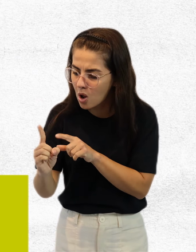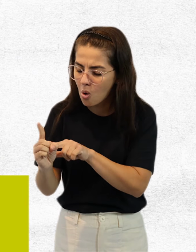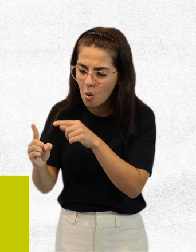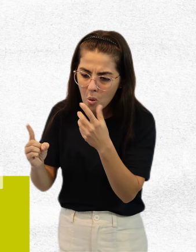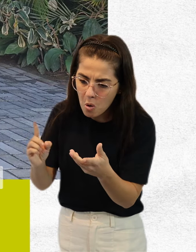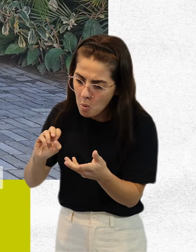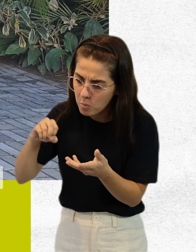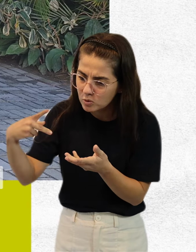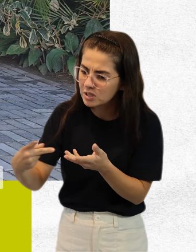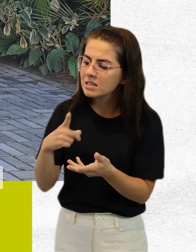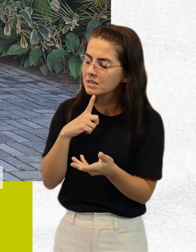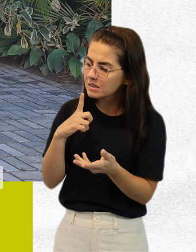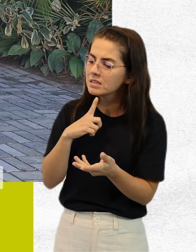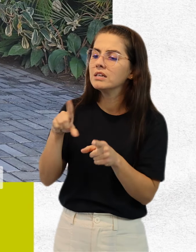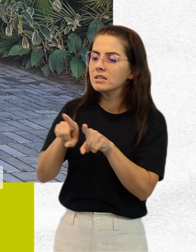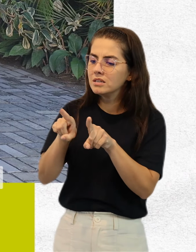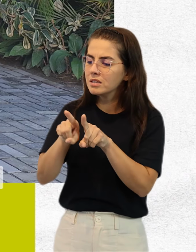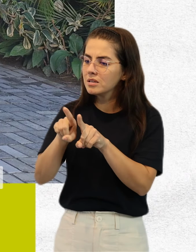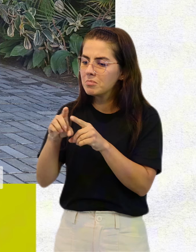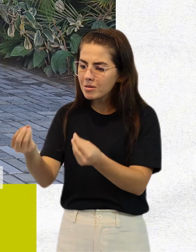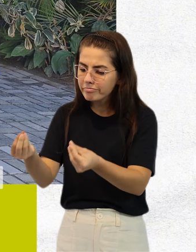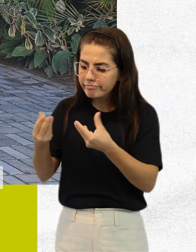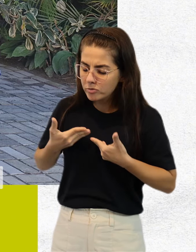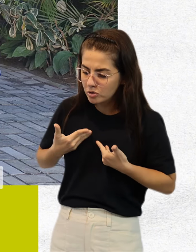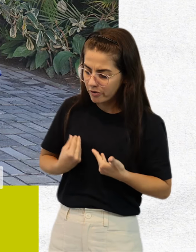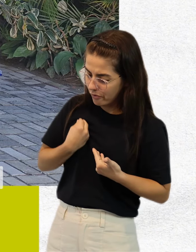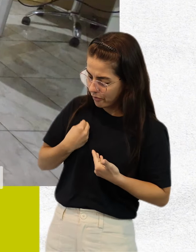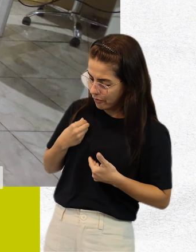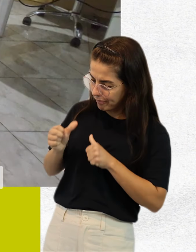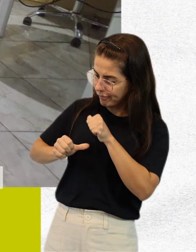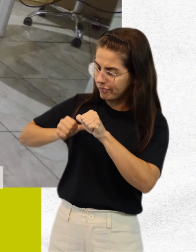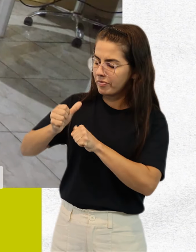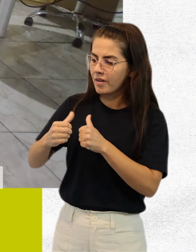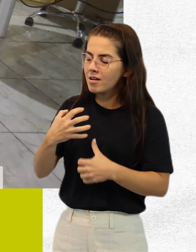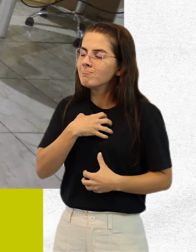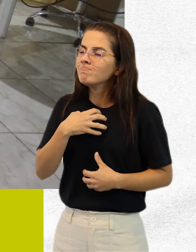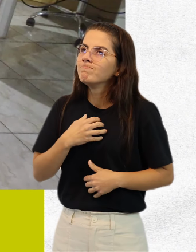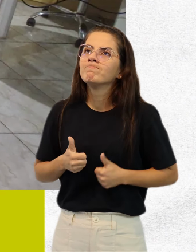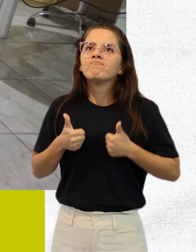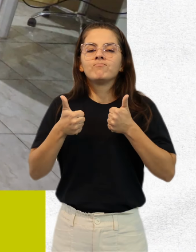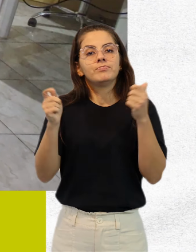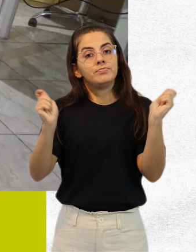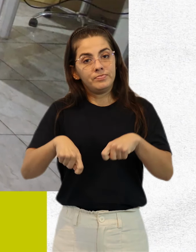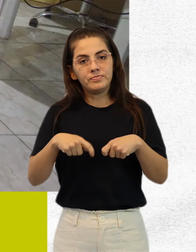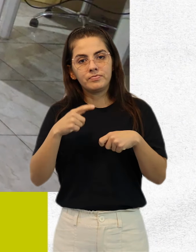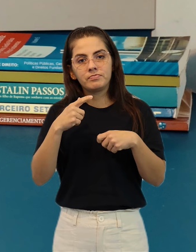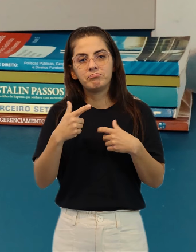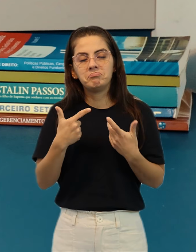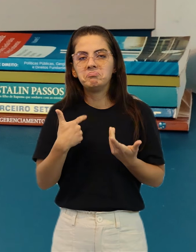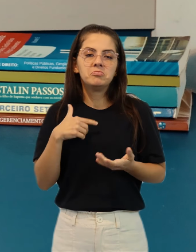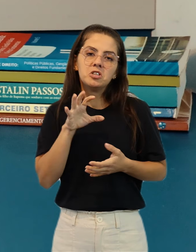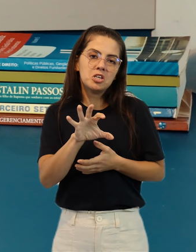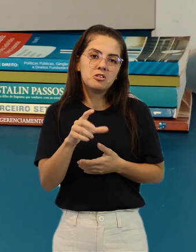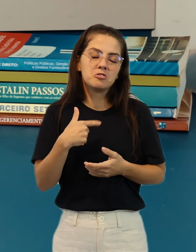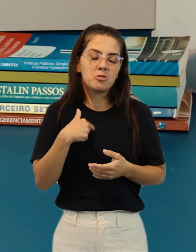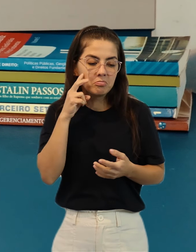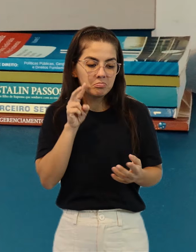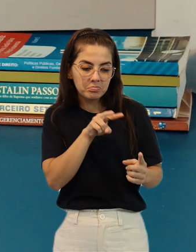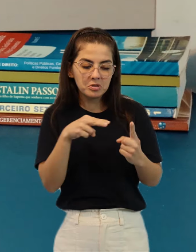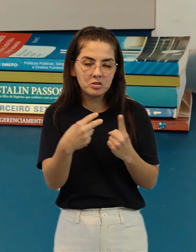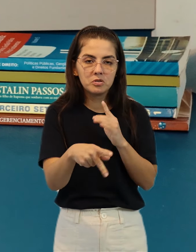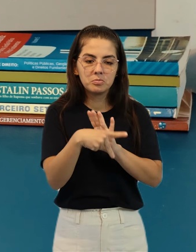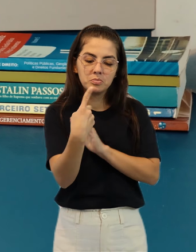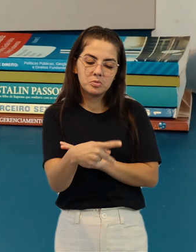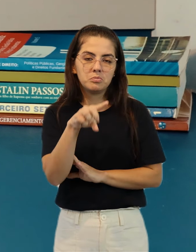traz oportunidades, que agrega na sua vida e ao mesmo tempo te faz bem. E é assim que eu vejo o